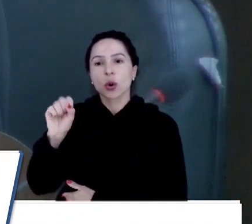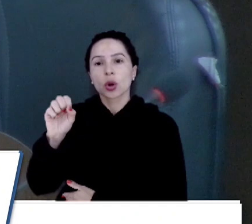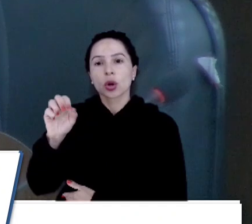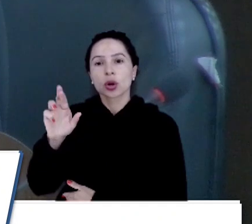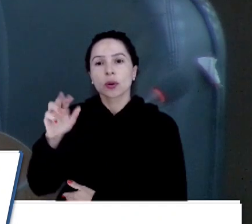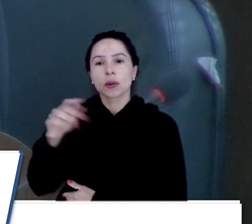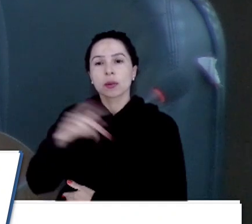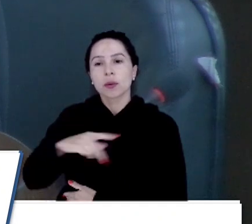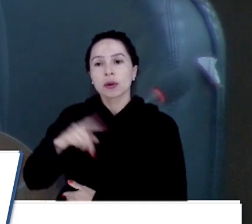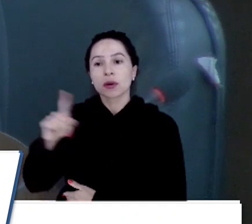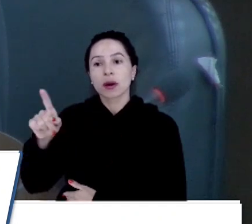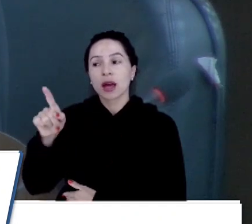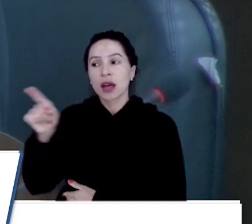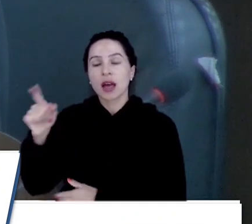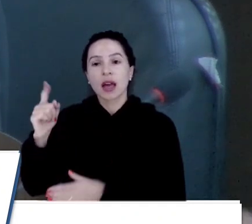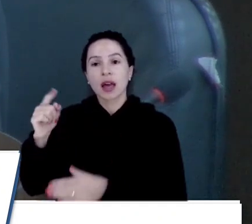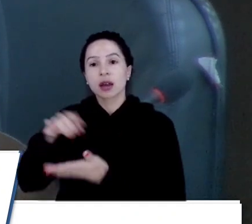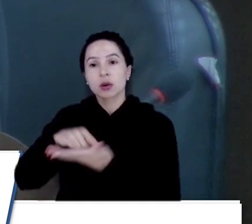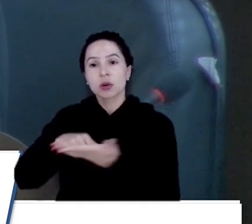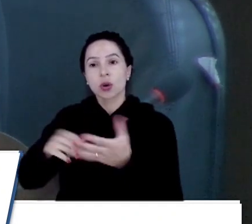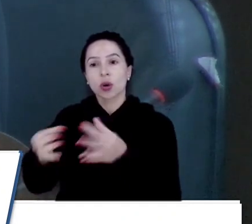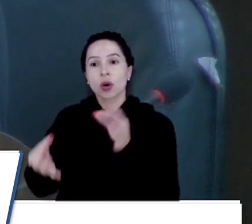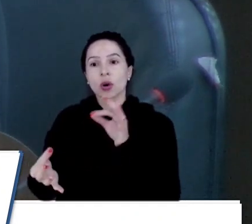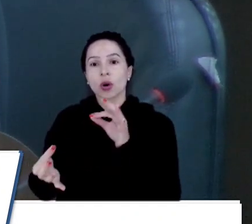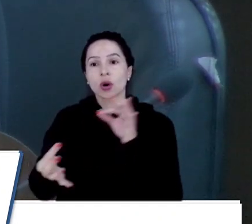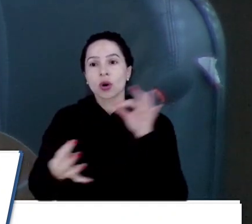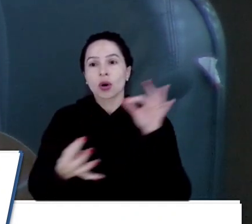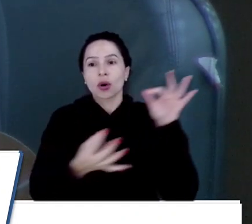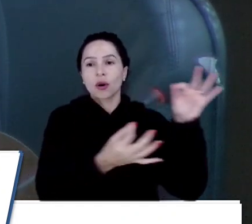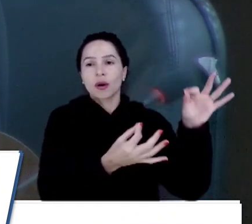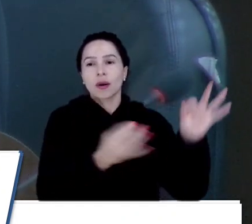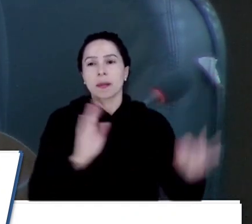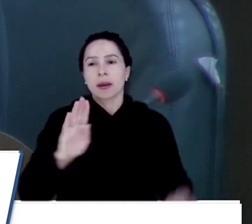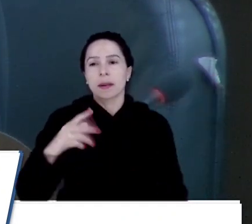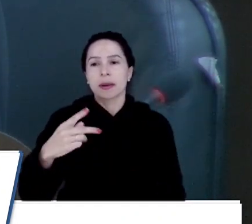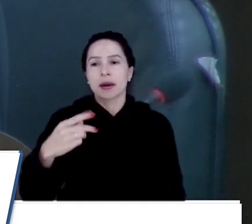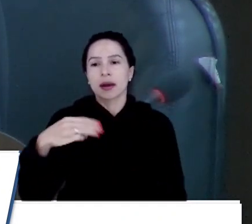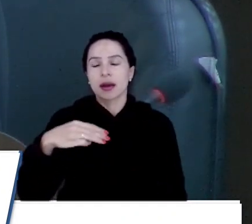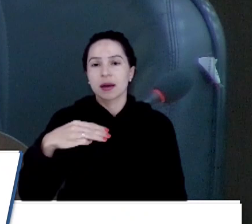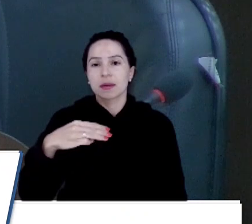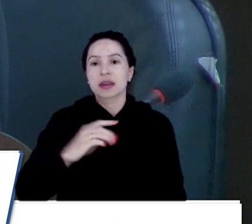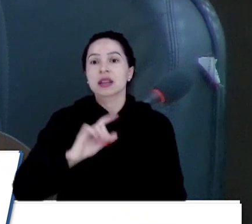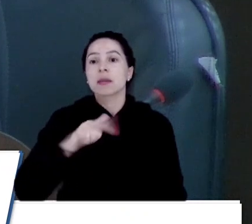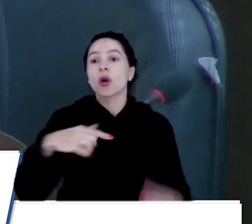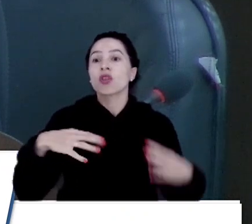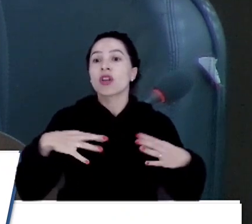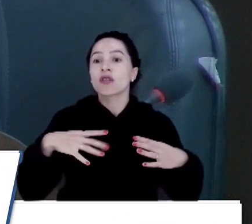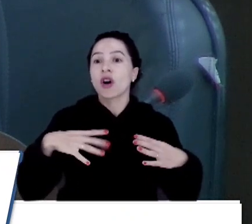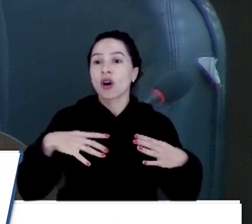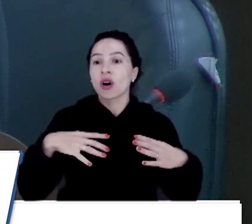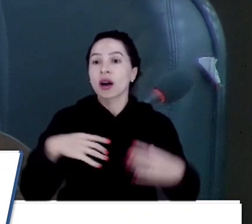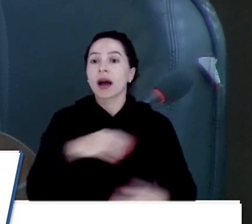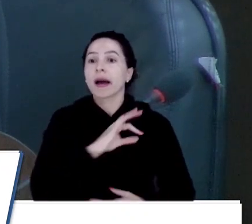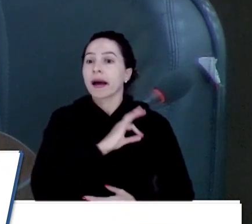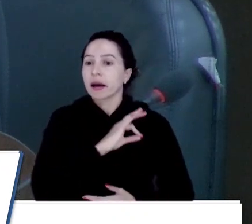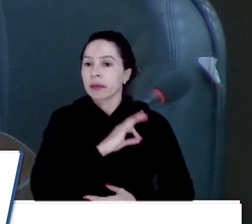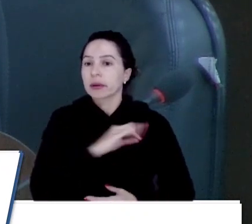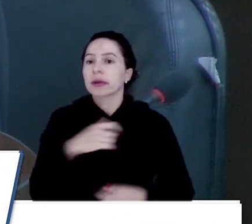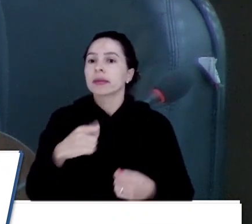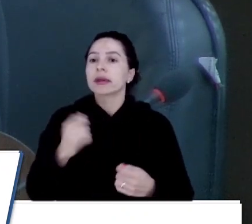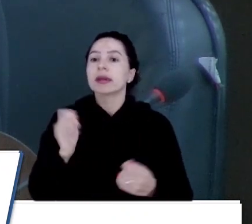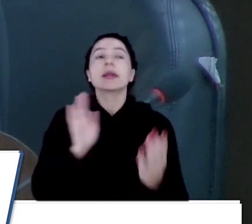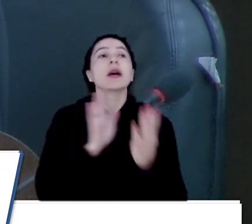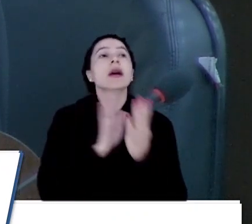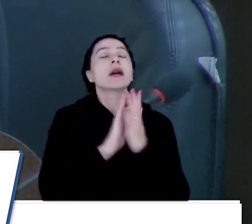público encaminha um documento que é fácil para o batalhão, e na hora de folga o policial tem que prestar